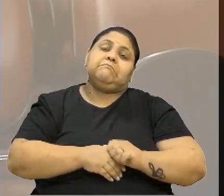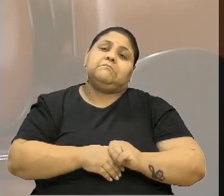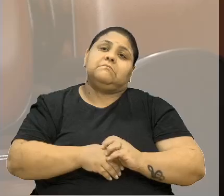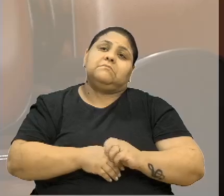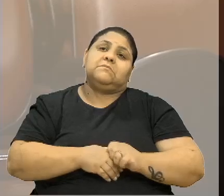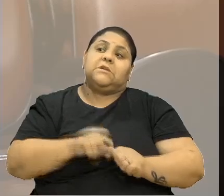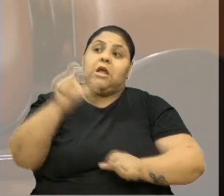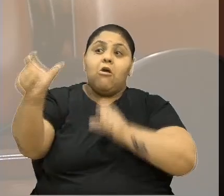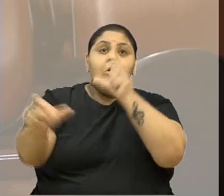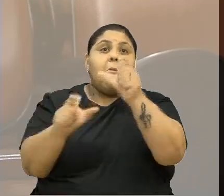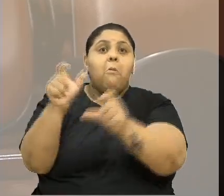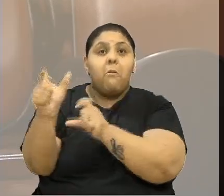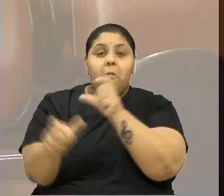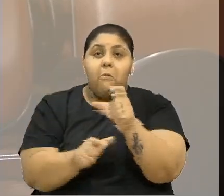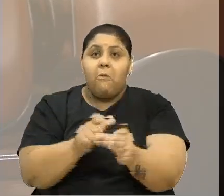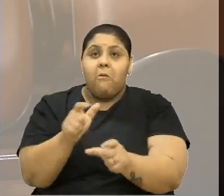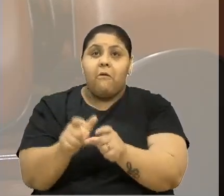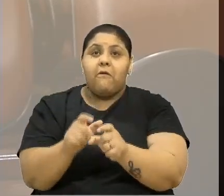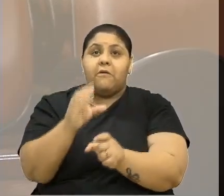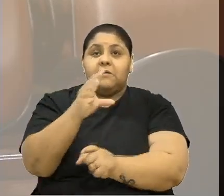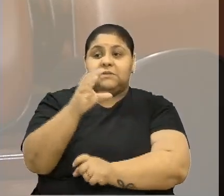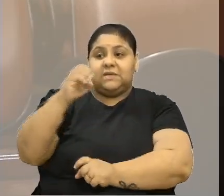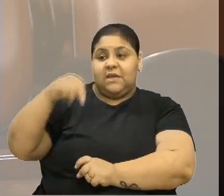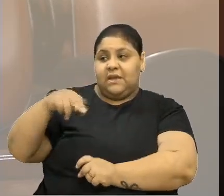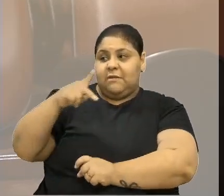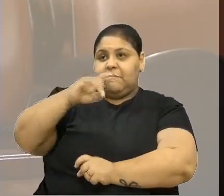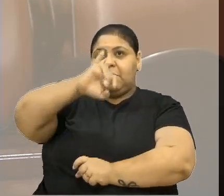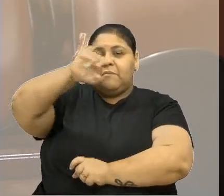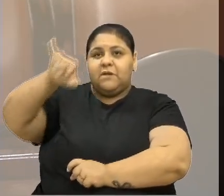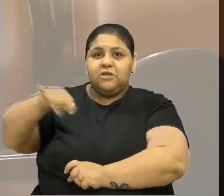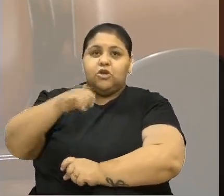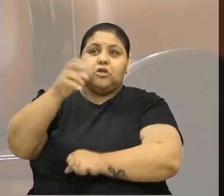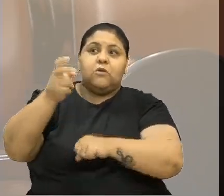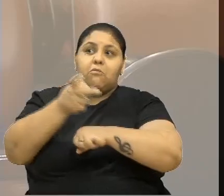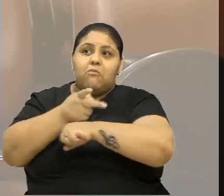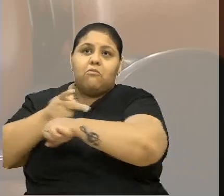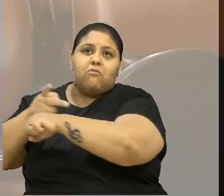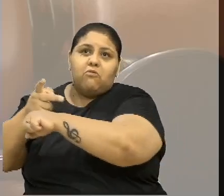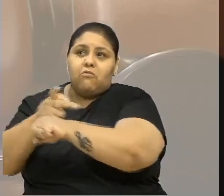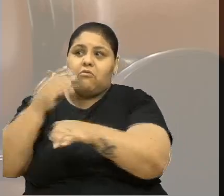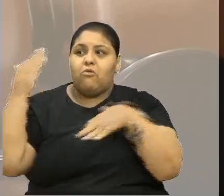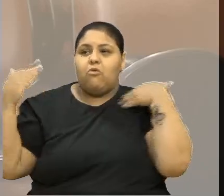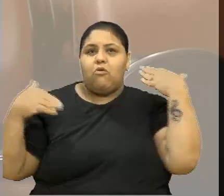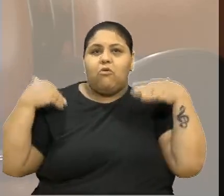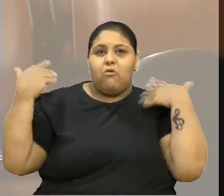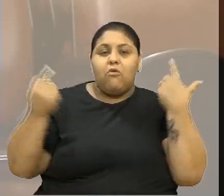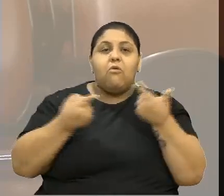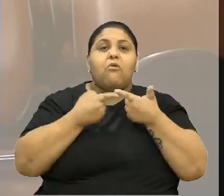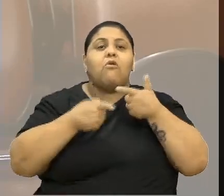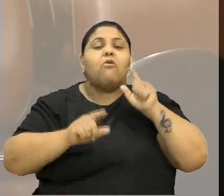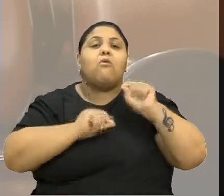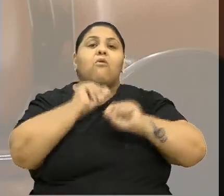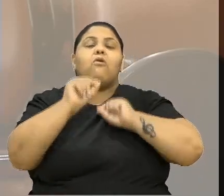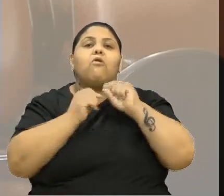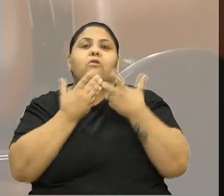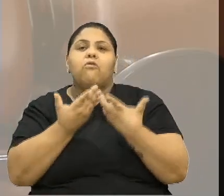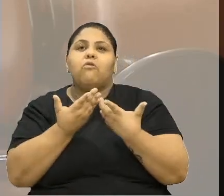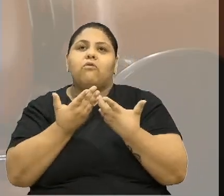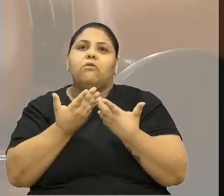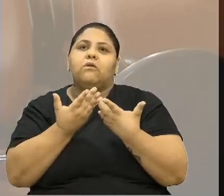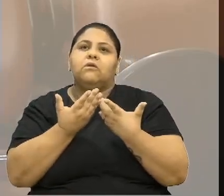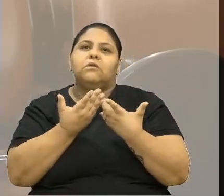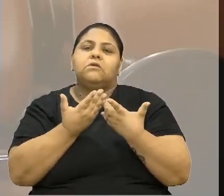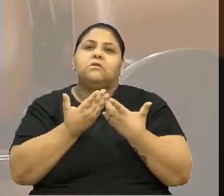de pessoas, CNPJs indo e buscando a questão do turismo. Mas qual que é